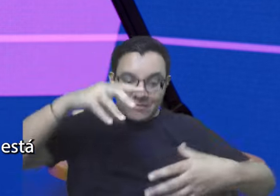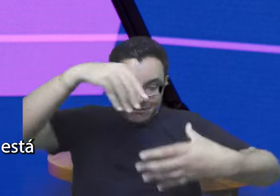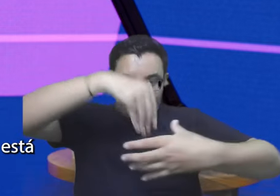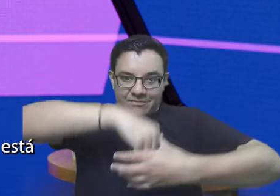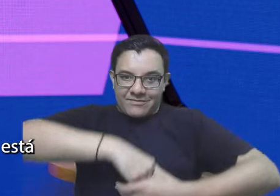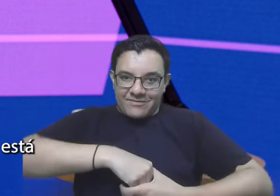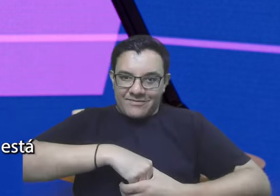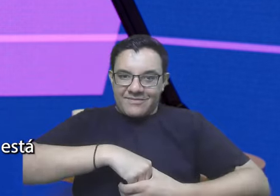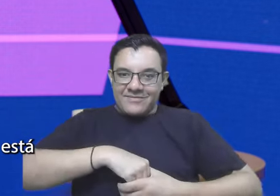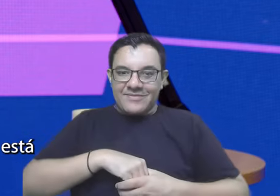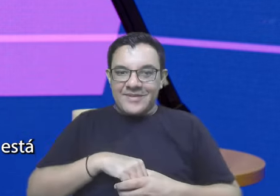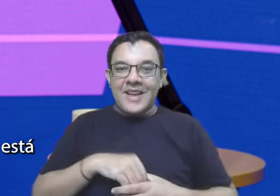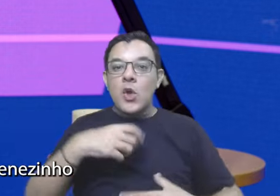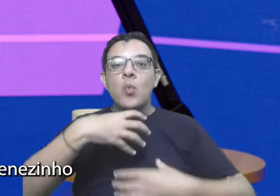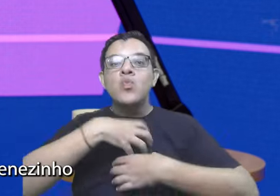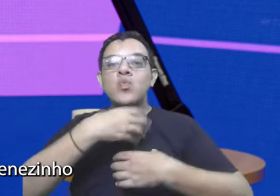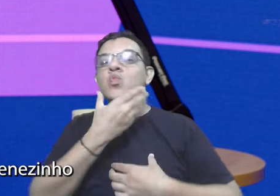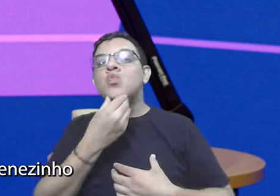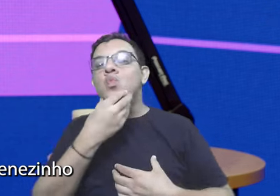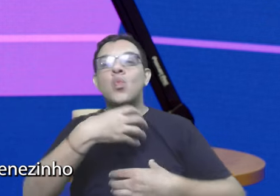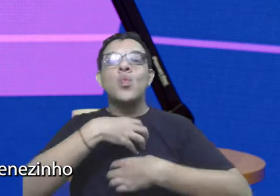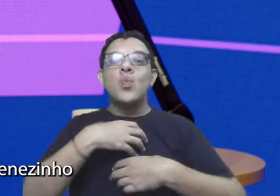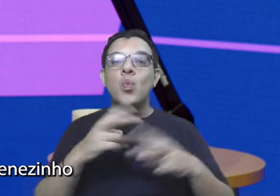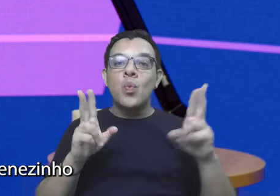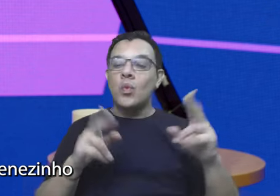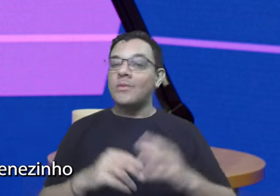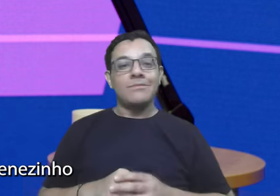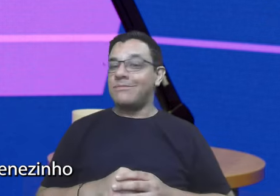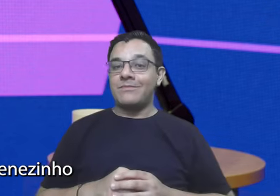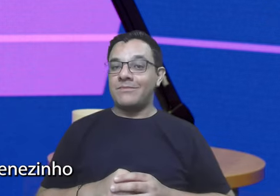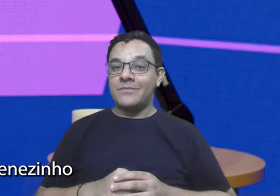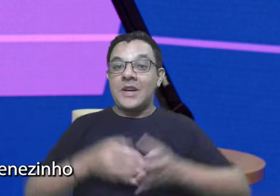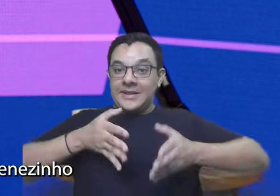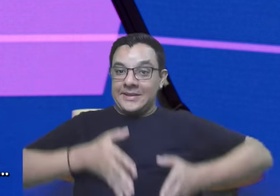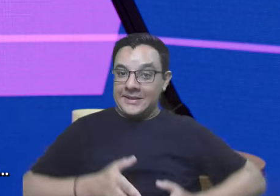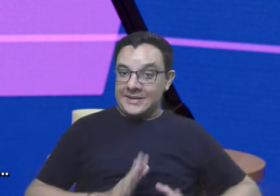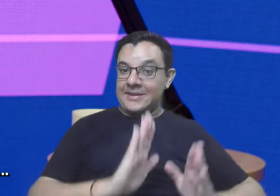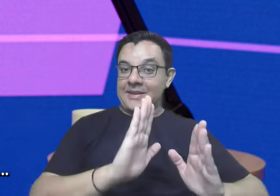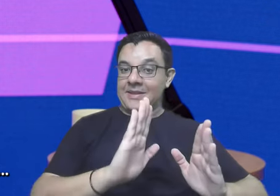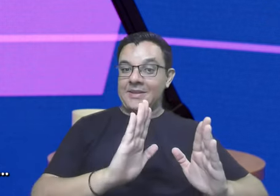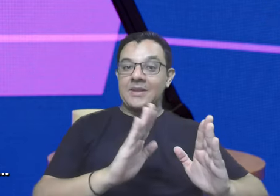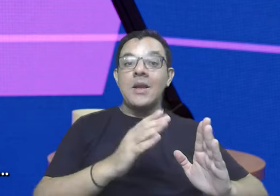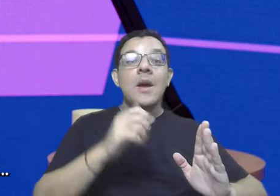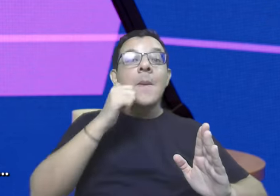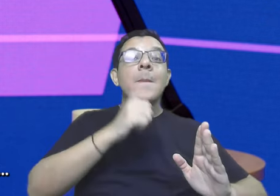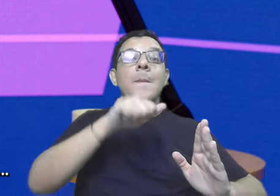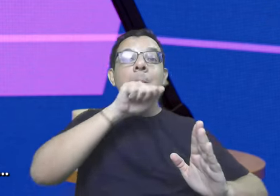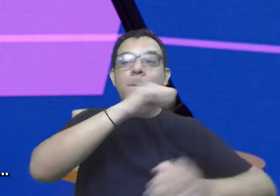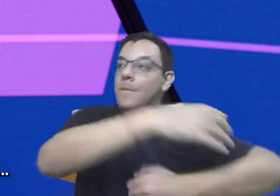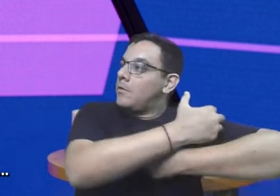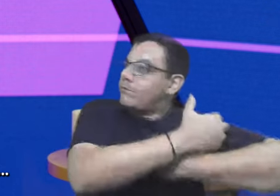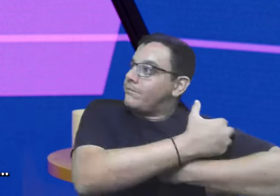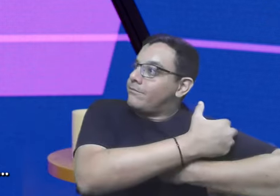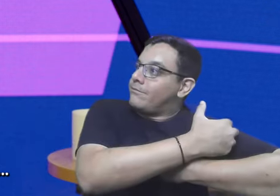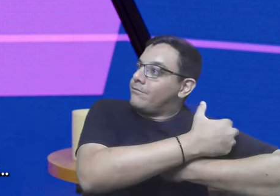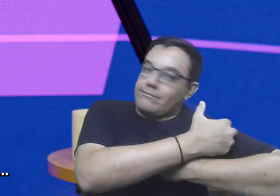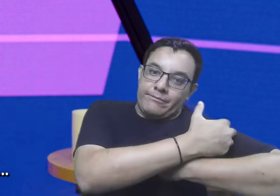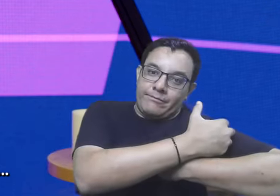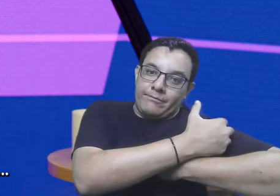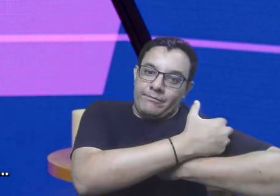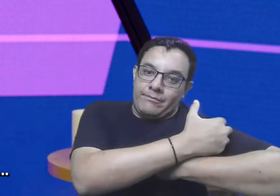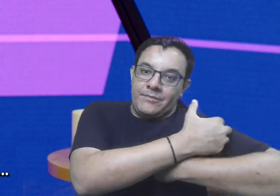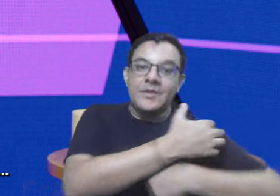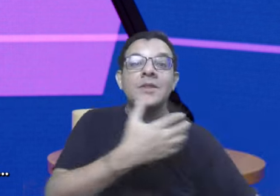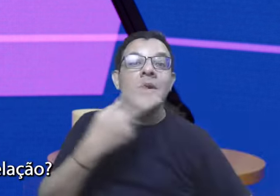sentindo o que ela tá sentindo aí o nenê nasce a mãe segura o nenezinho como se fosse a leoa o pai fica